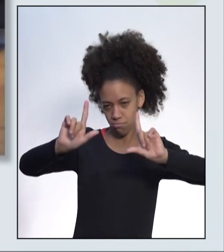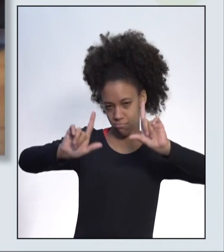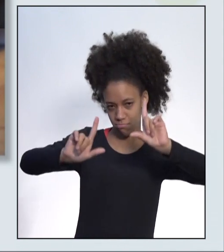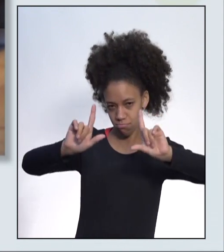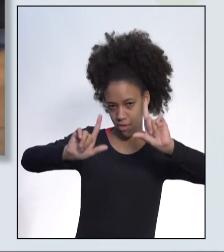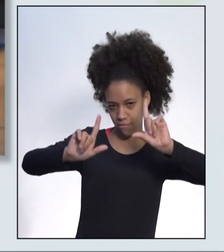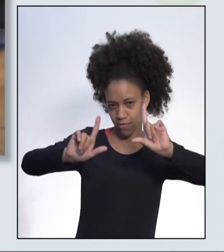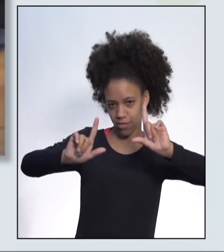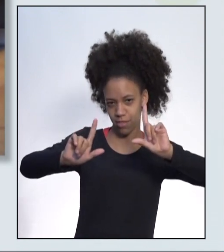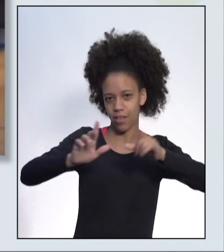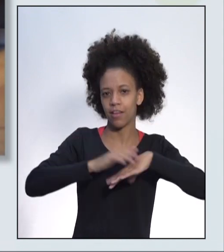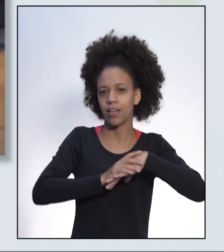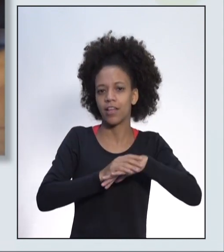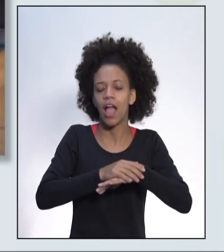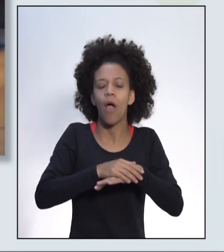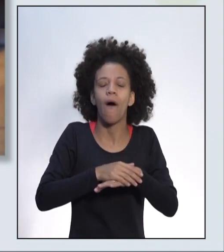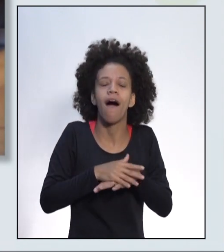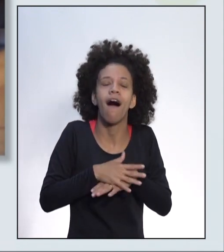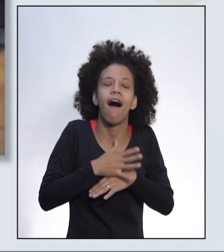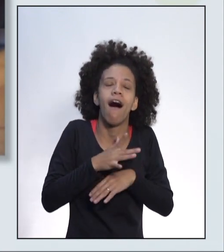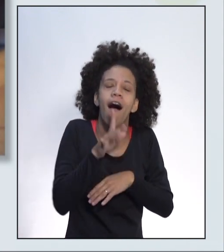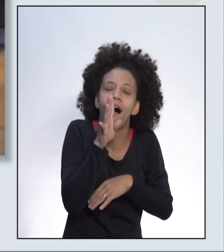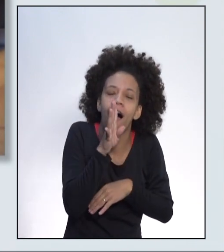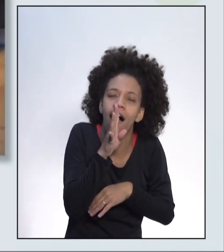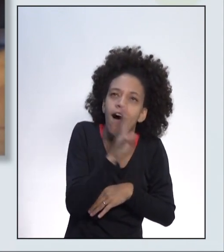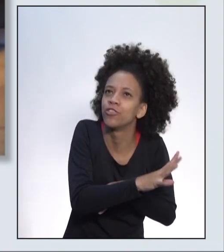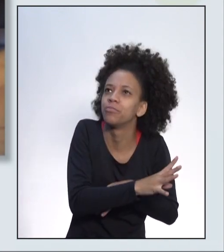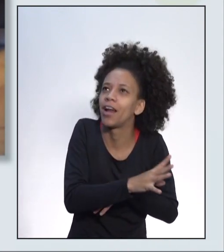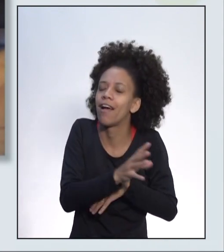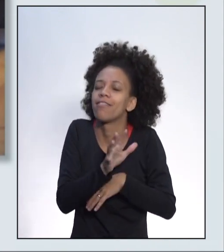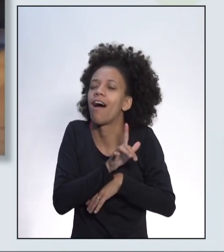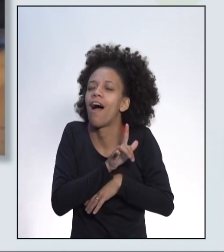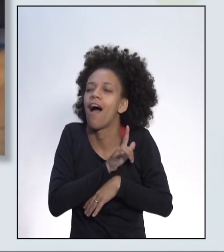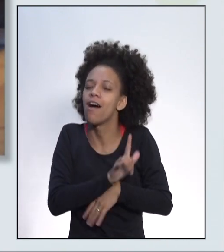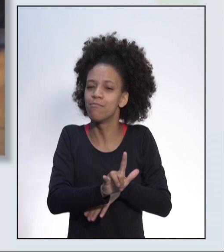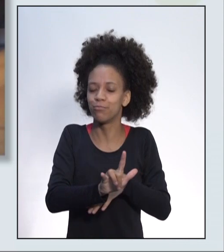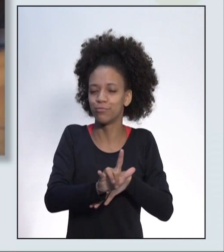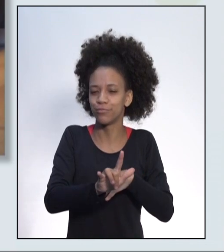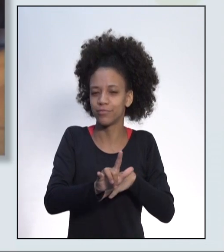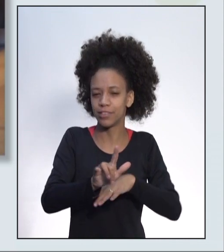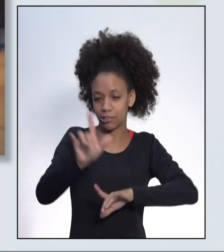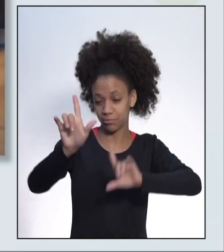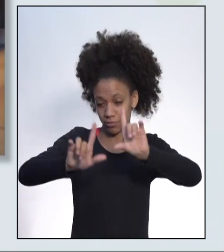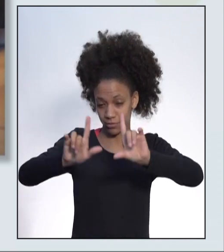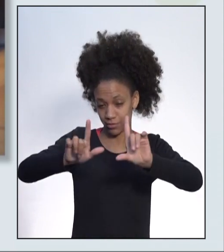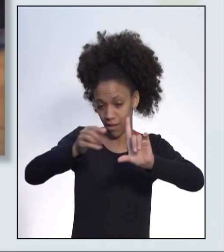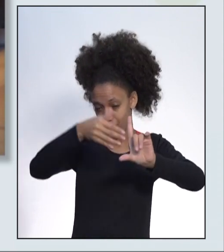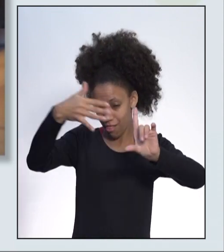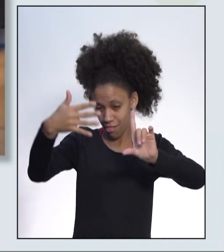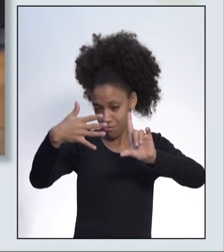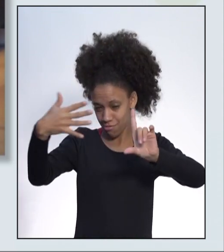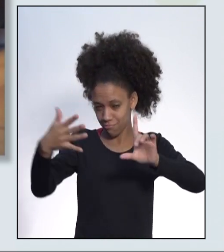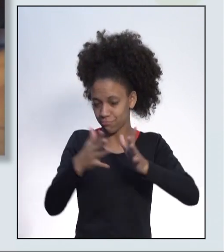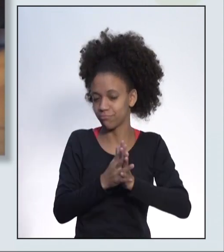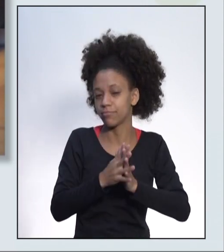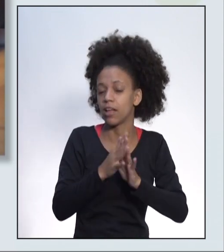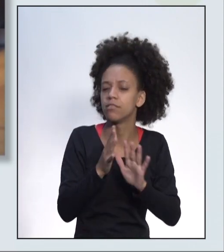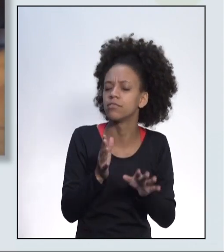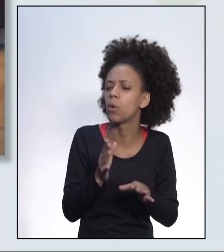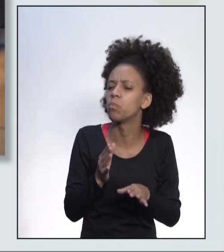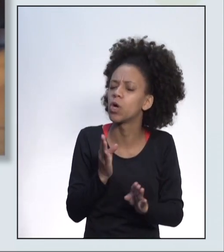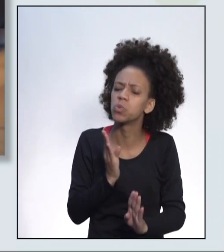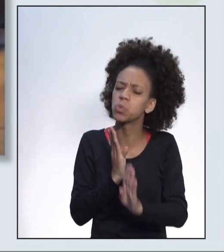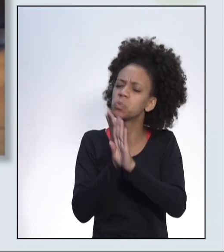Eu adoro ver animações que tem sapo. Por quê? Então eu tô descobrindo novos filmes diferentes,